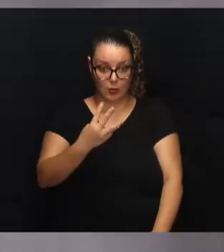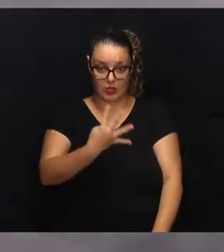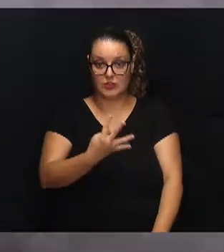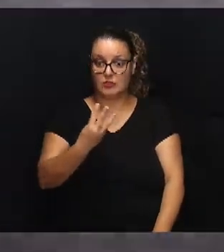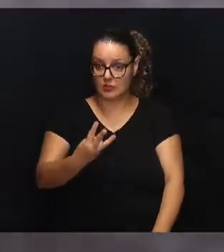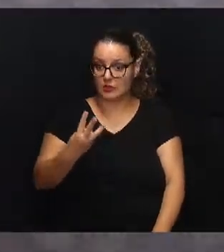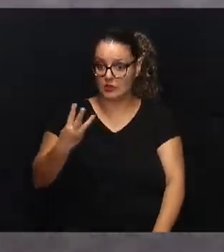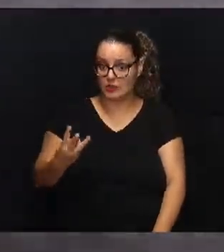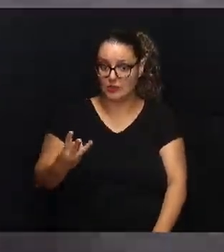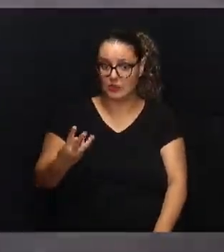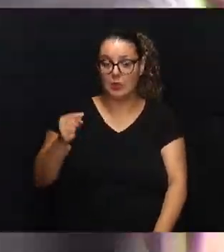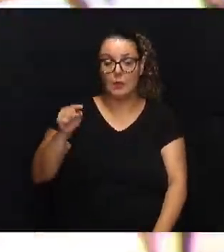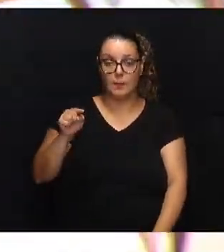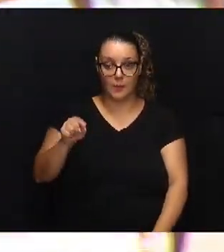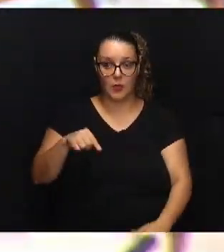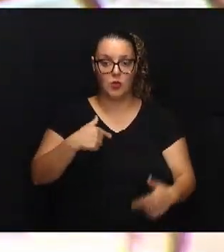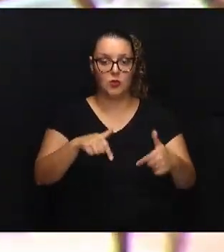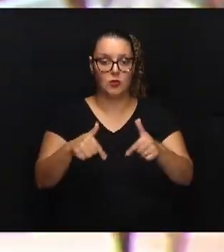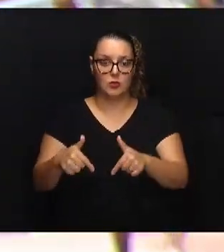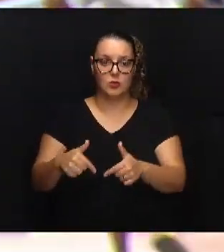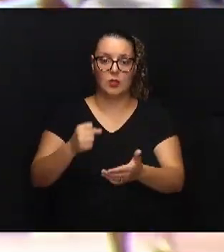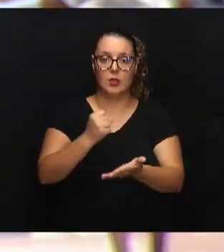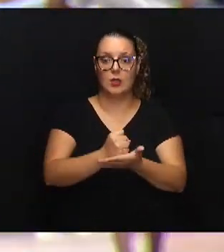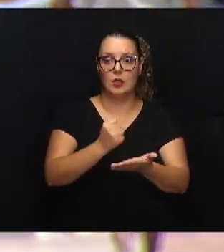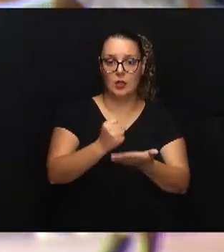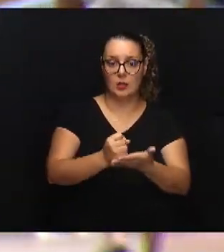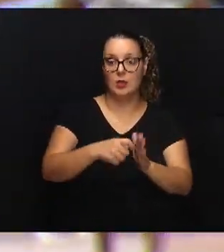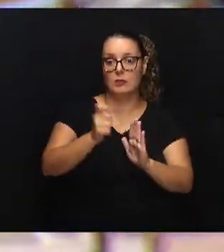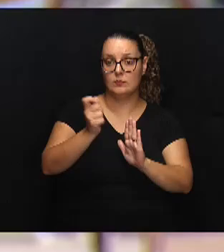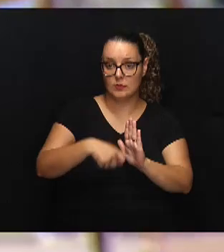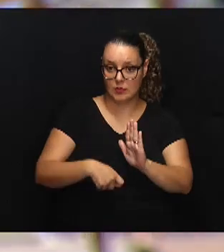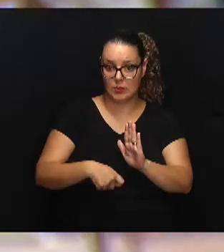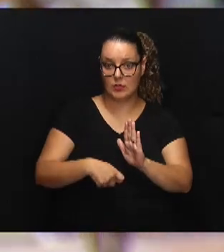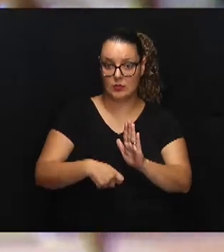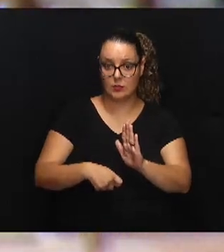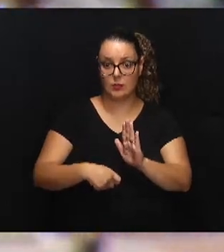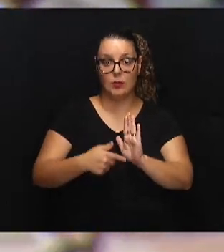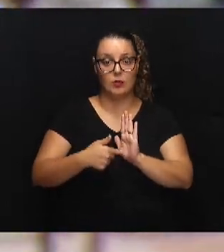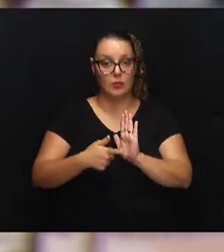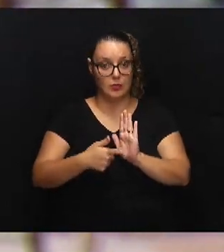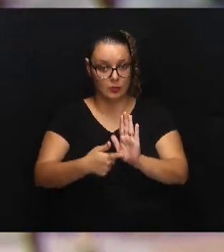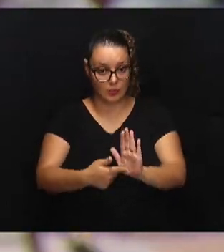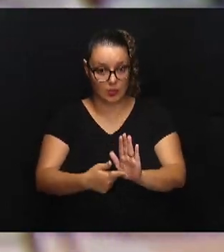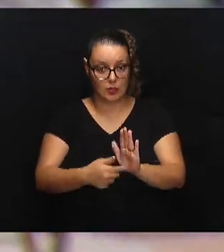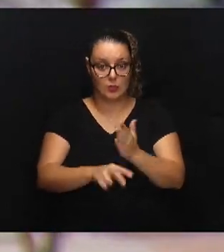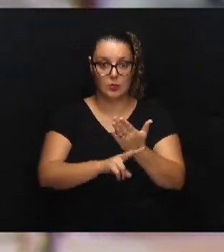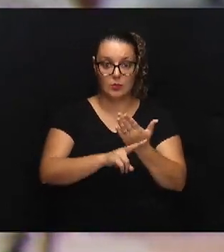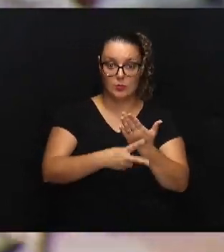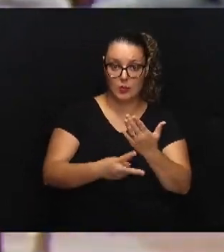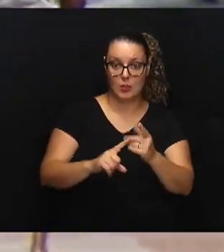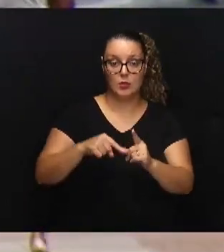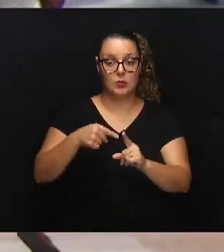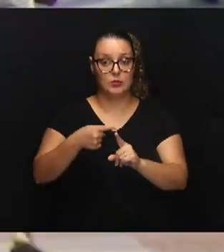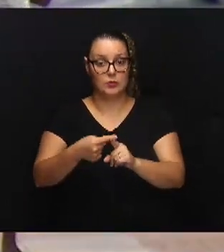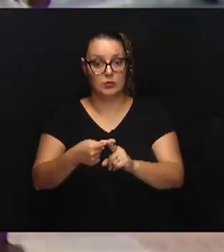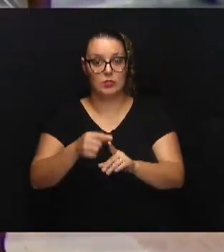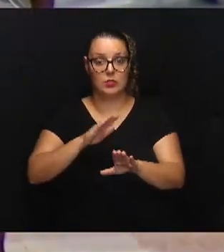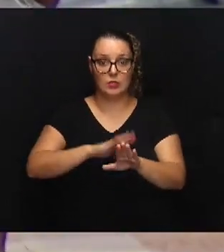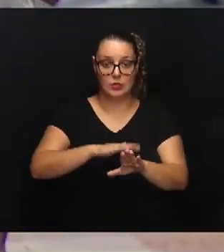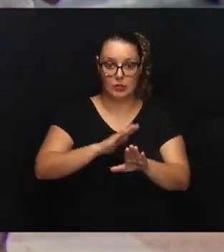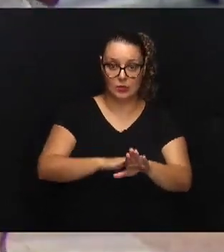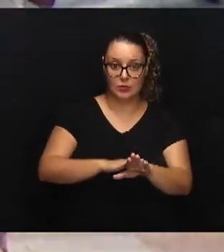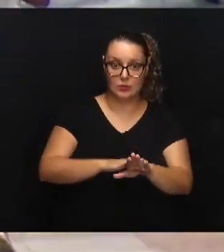433 mil trabalhadores com carteira assinada, o que demonstra o impacto positivo da medida